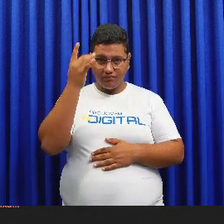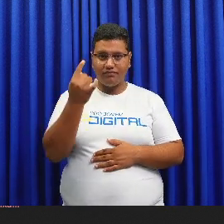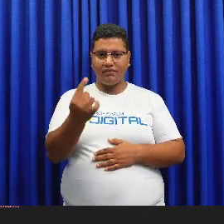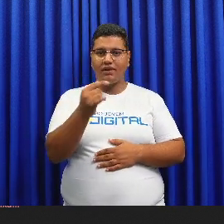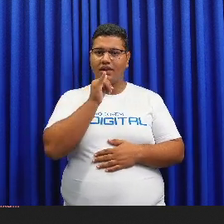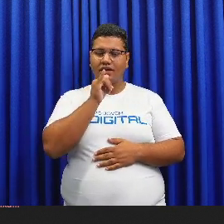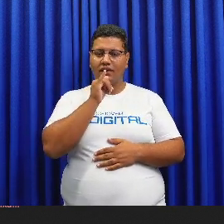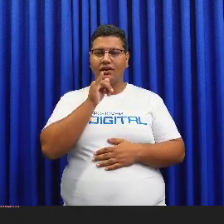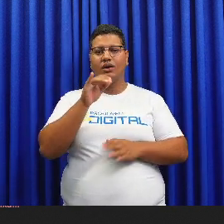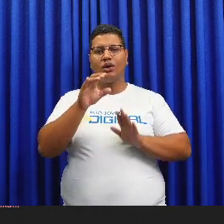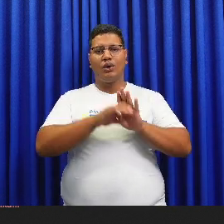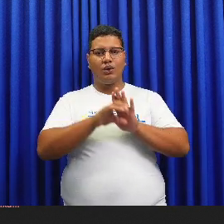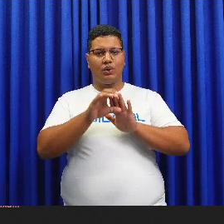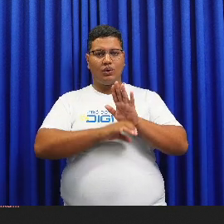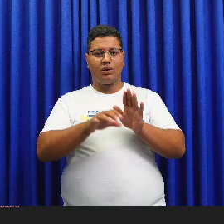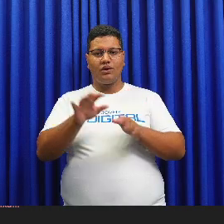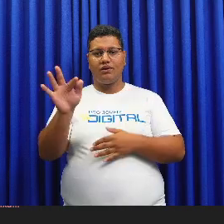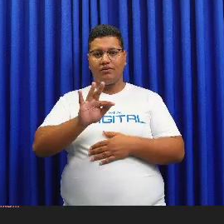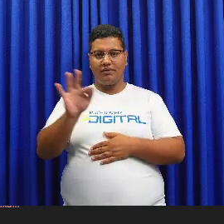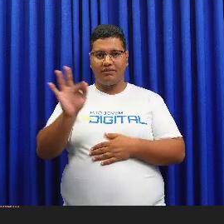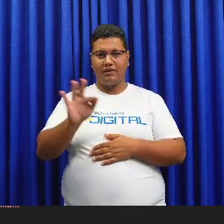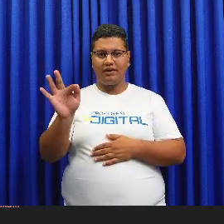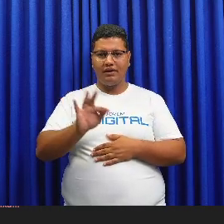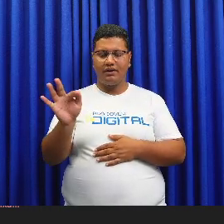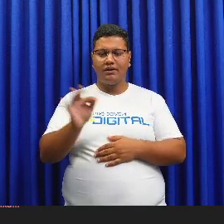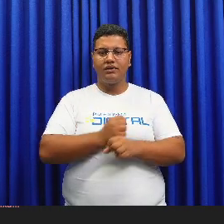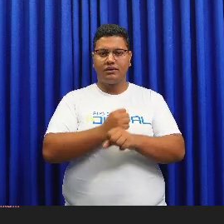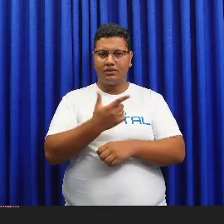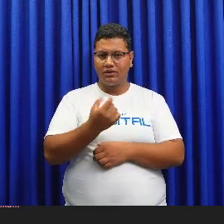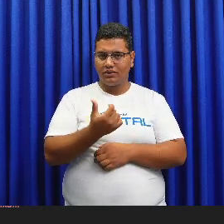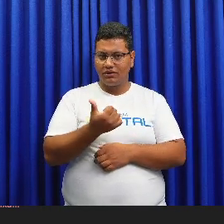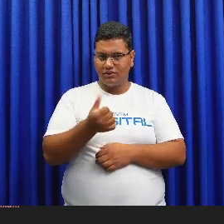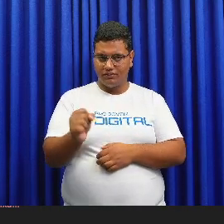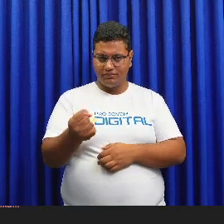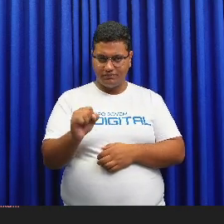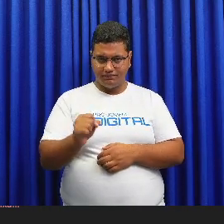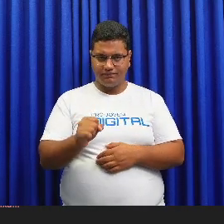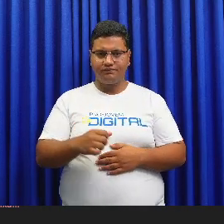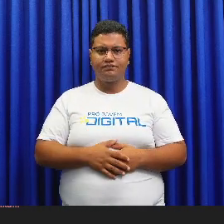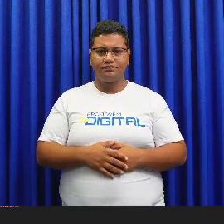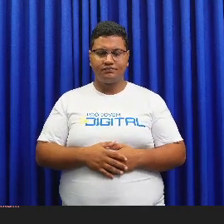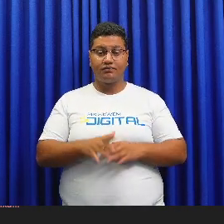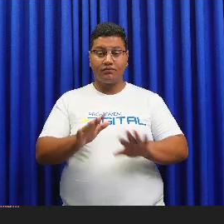você vai pegar o currículo de alguém. Fevereiro de